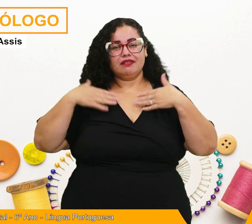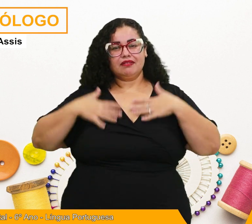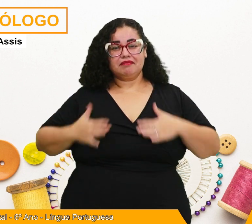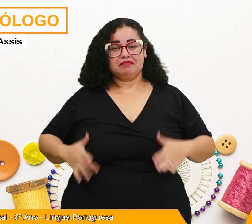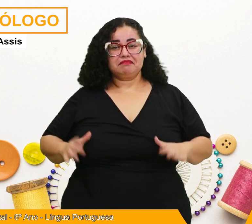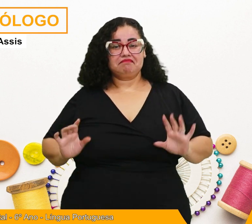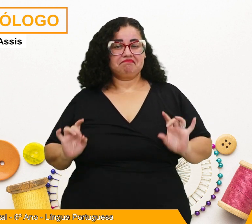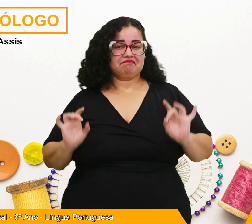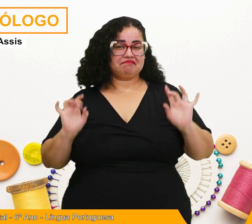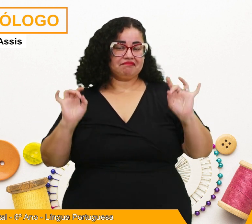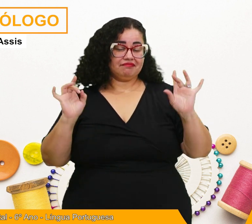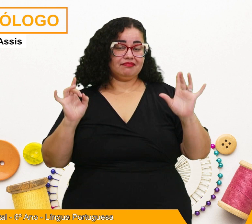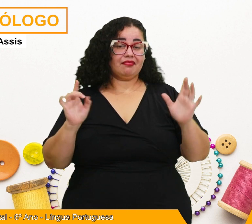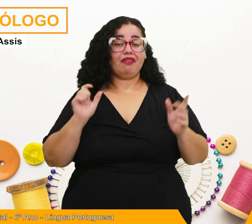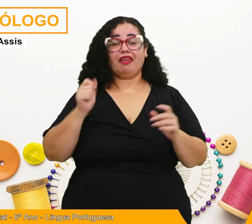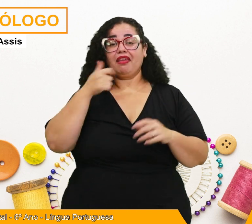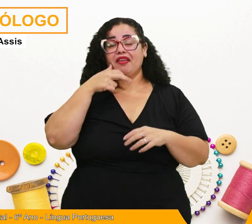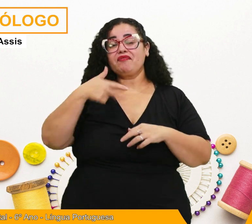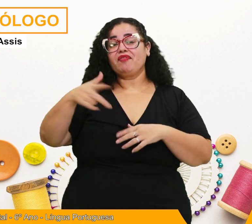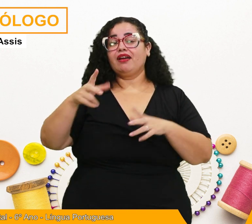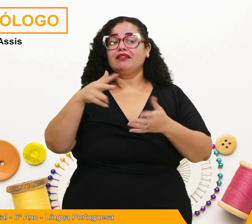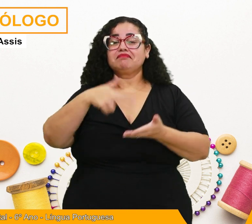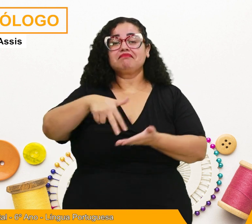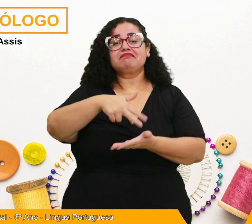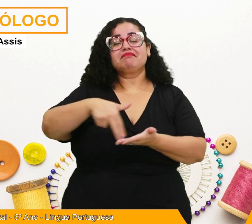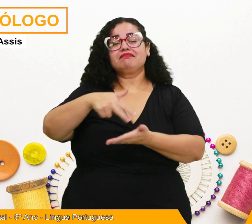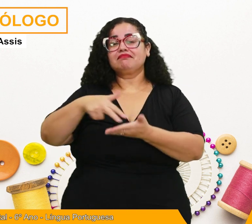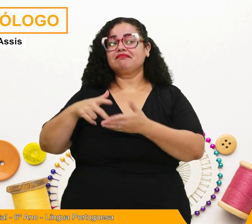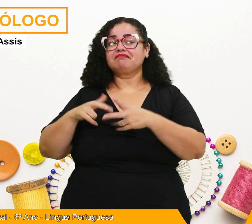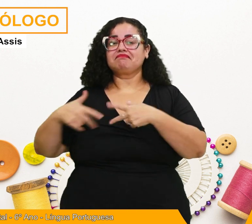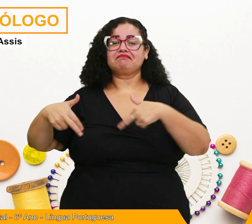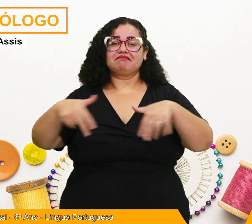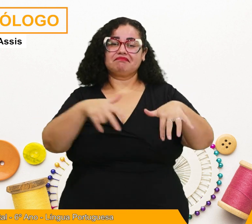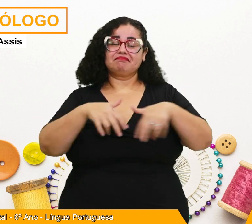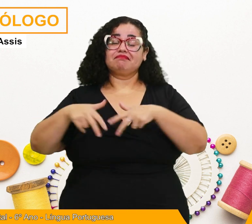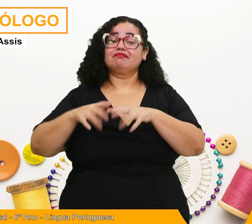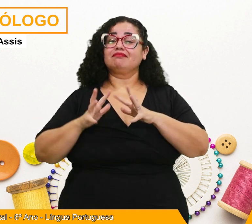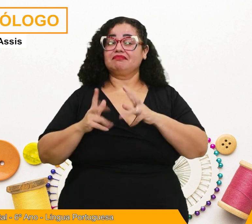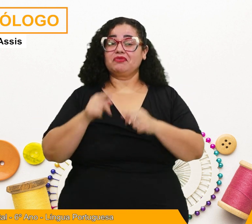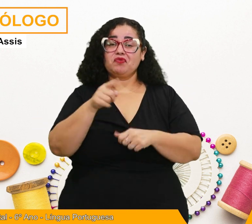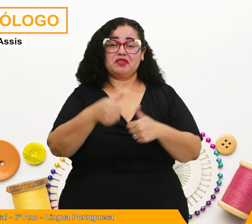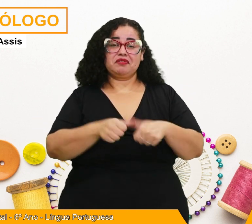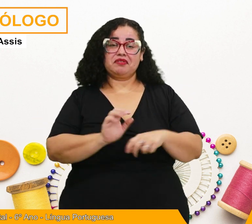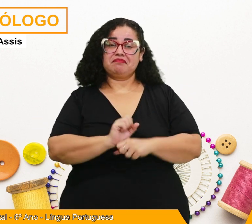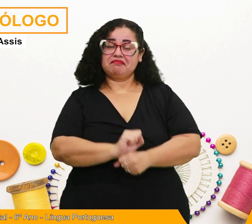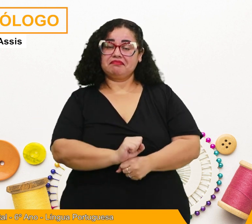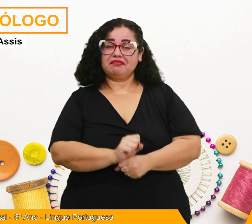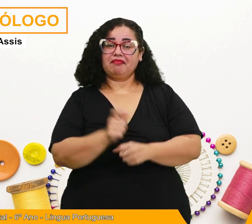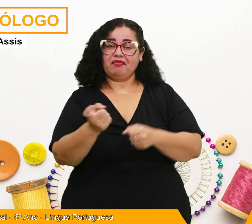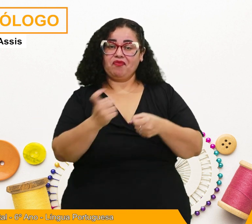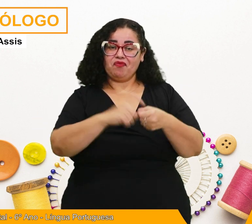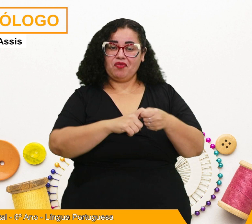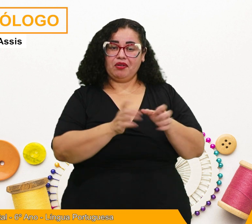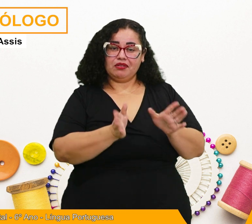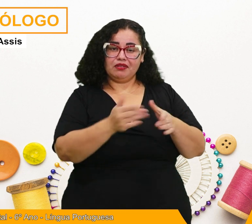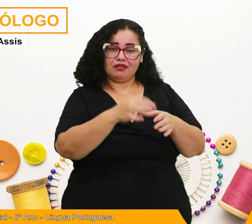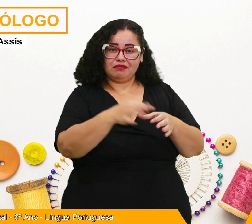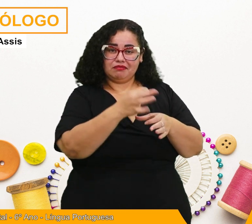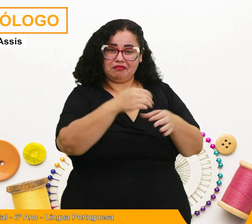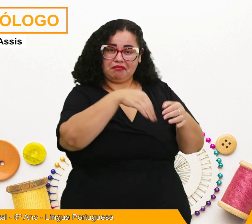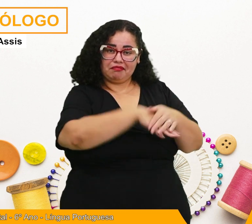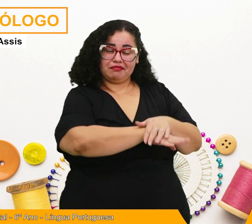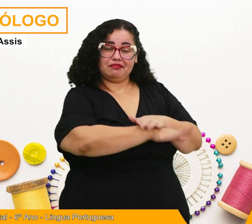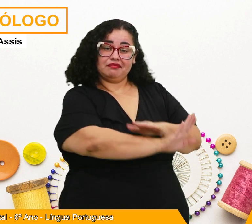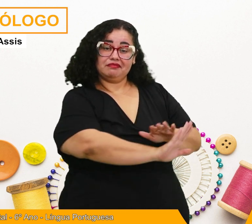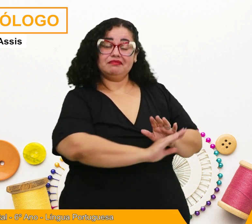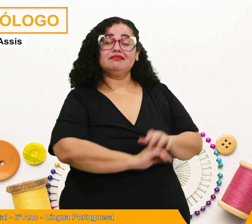e da elegância? Quem é que vai dançar com ministros e diplomatas, enquanto você volta para a caixinha da